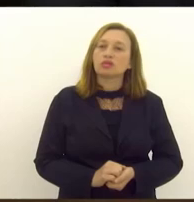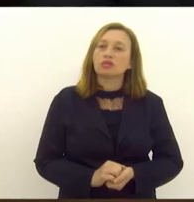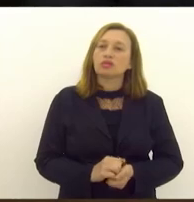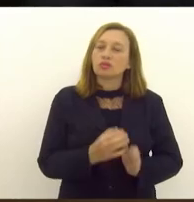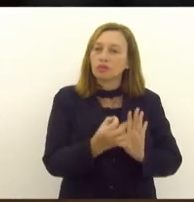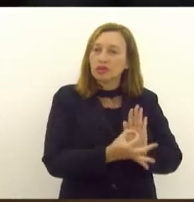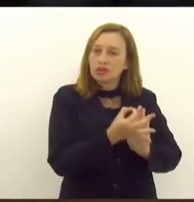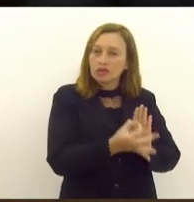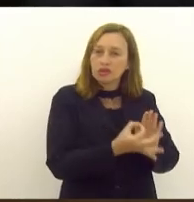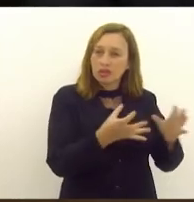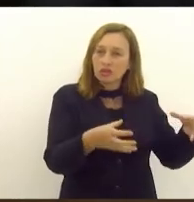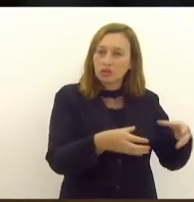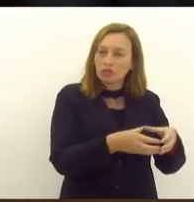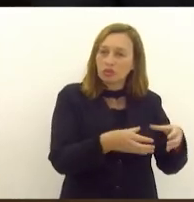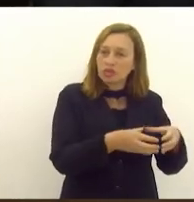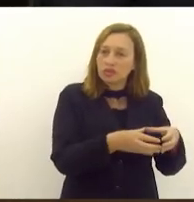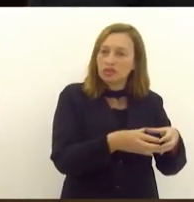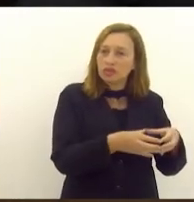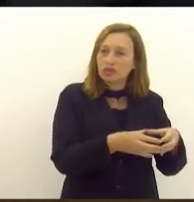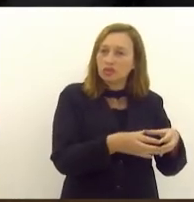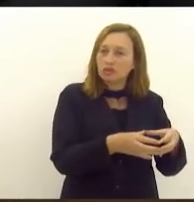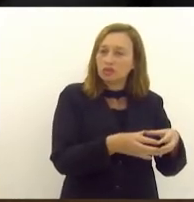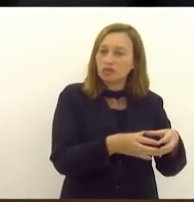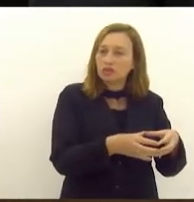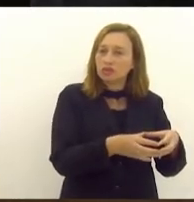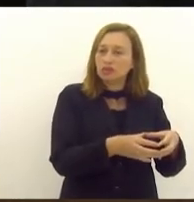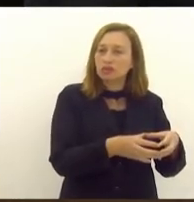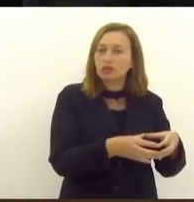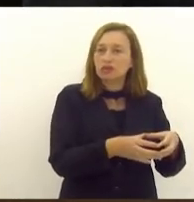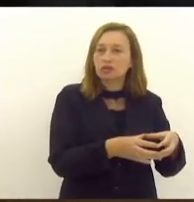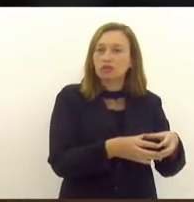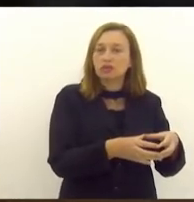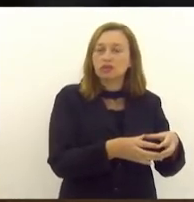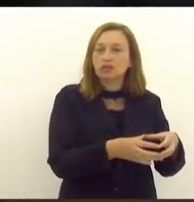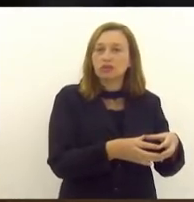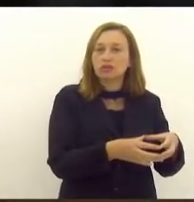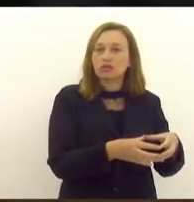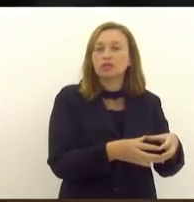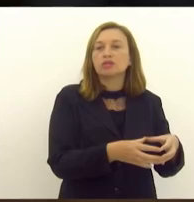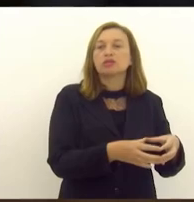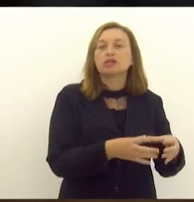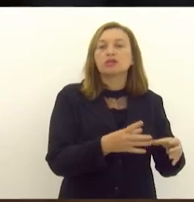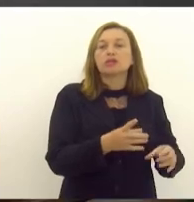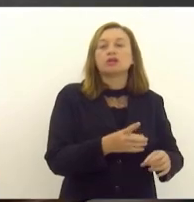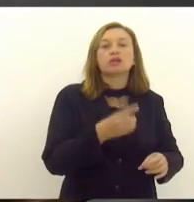parecer nossa nova deputada Renata Souza